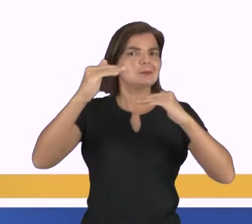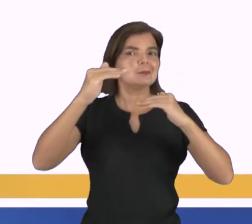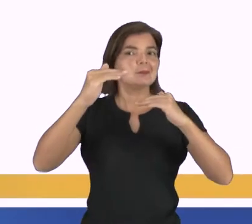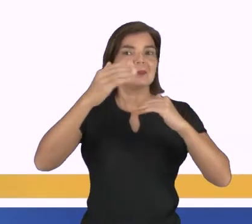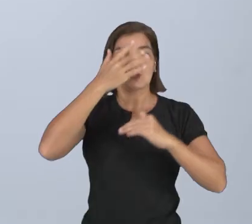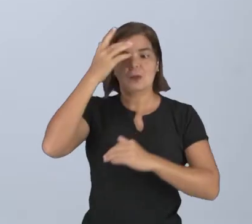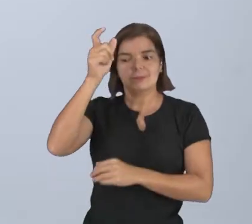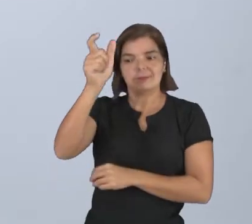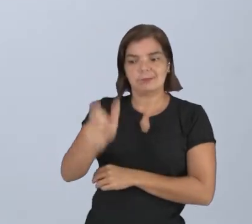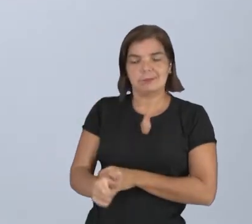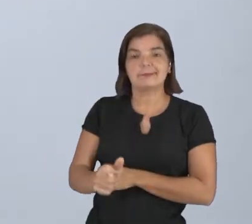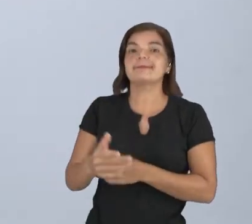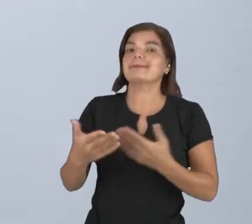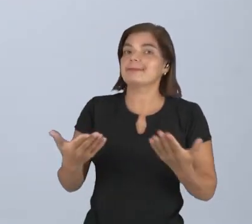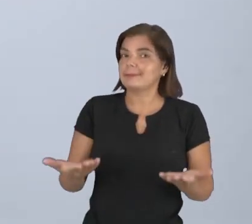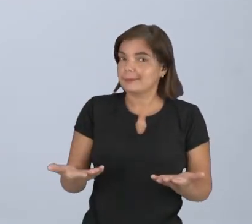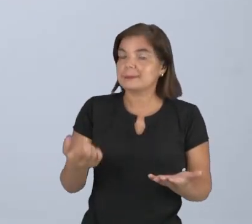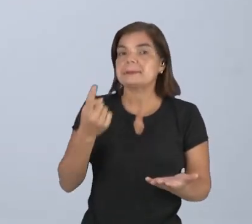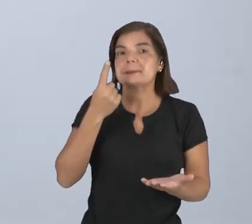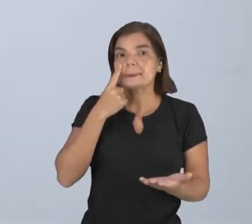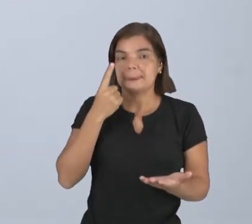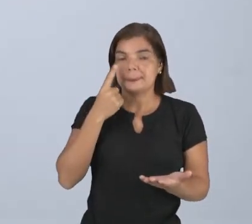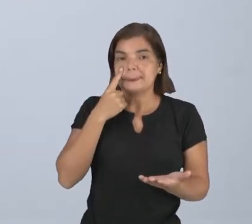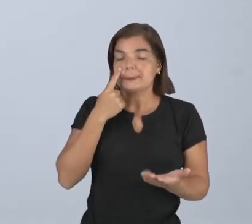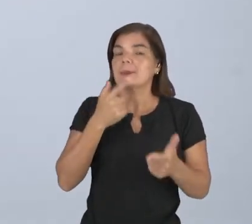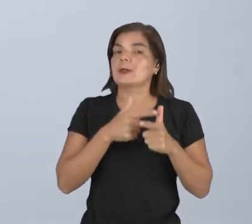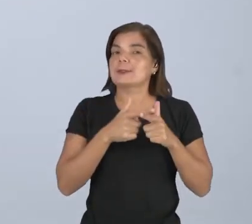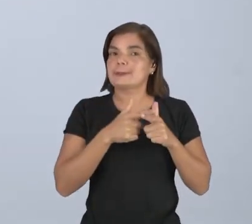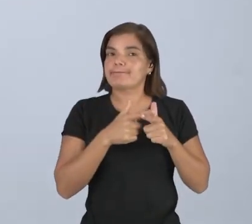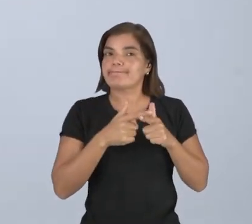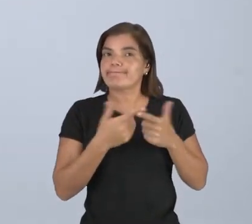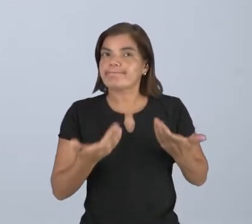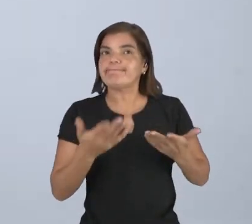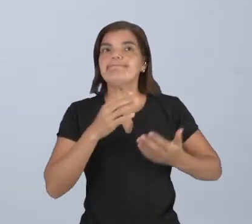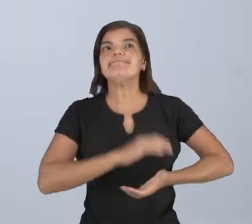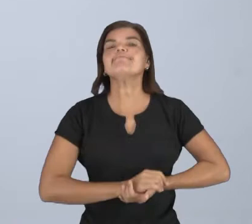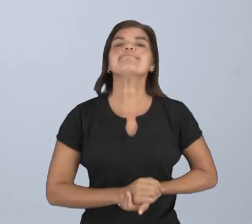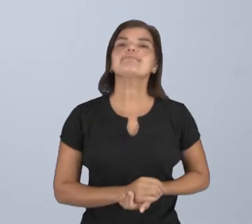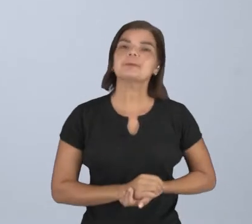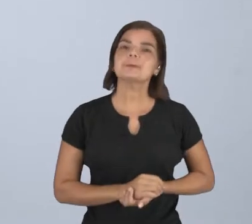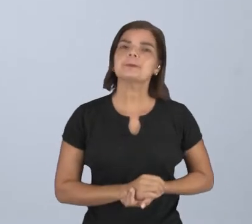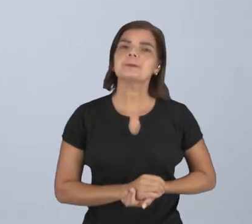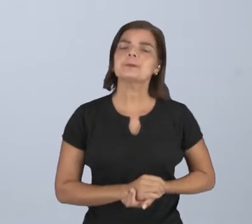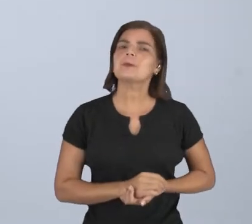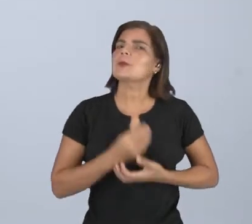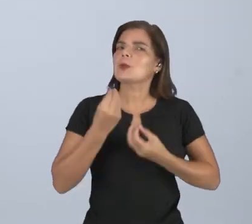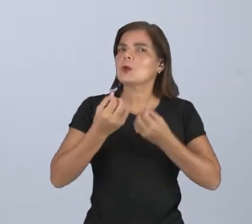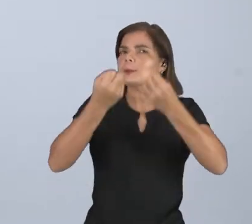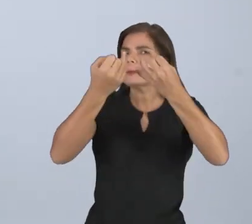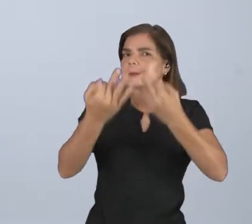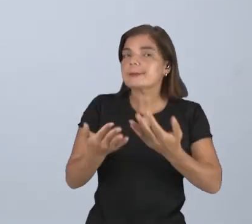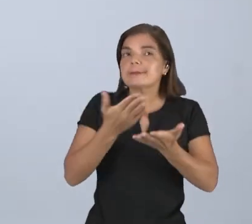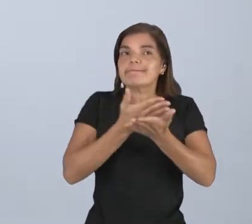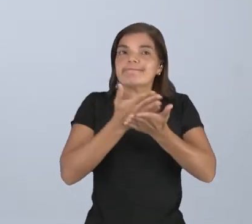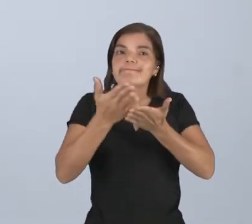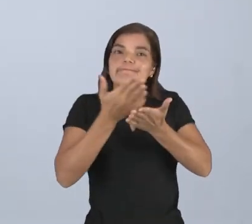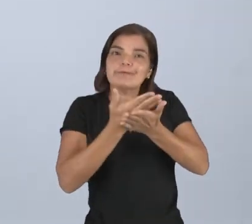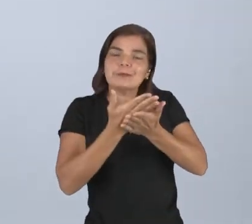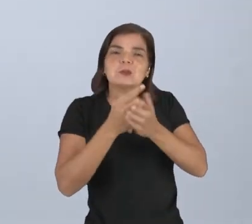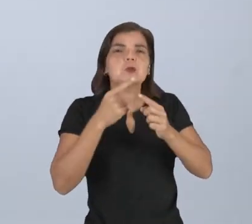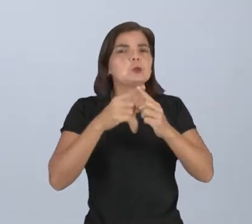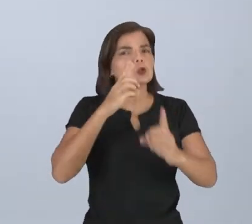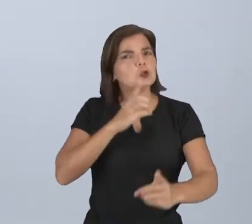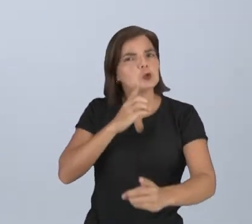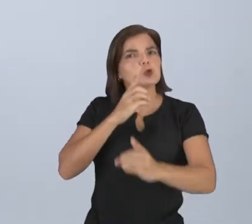essas criaturas, né? Então, aí questões que a gente tem que problematizar. Ok, pessoal? Como a gente disse no começo, né, essa questão